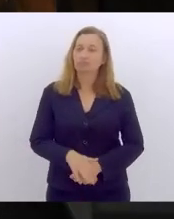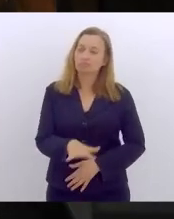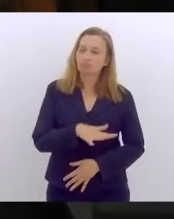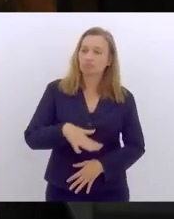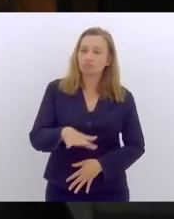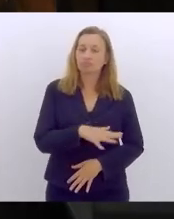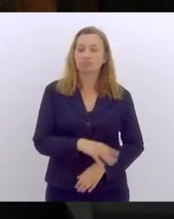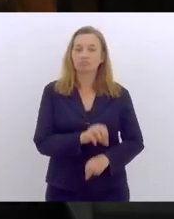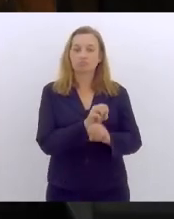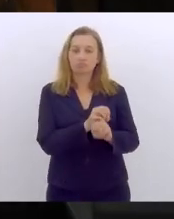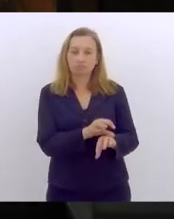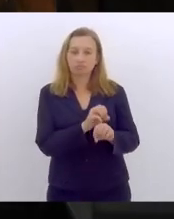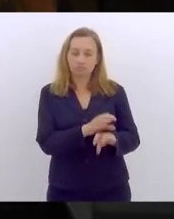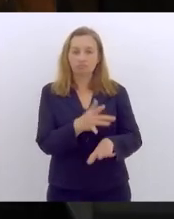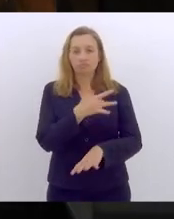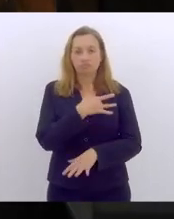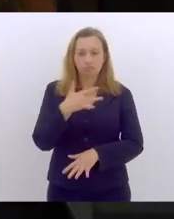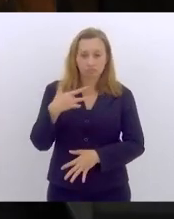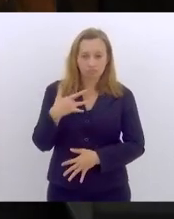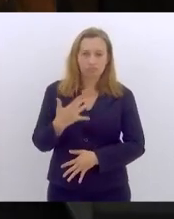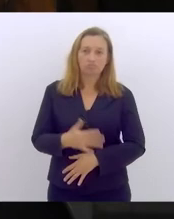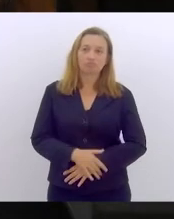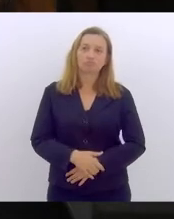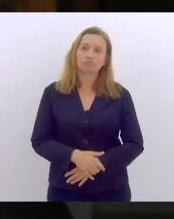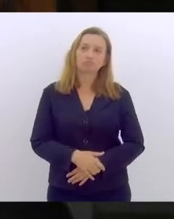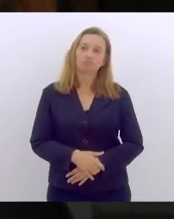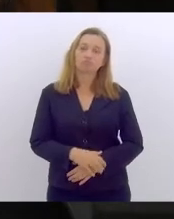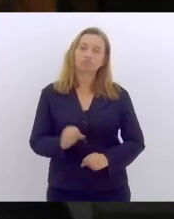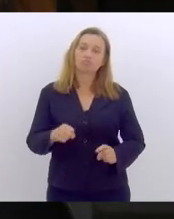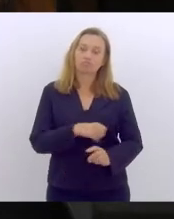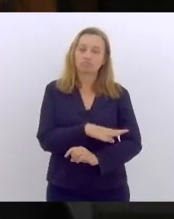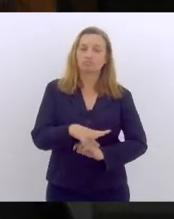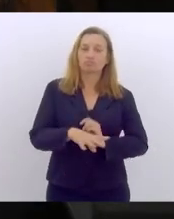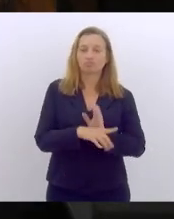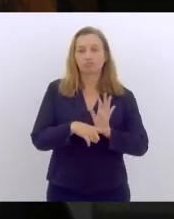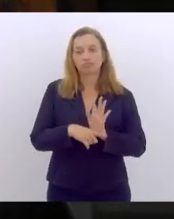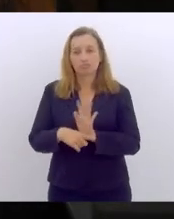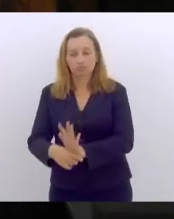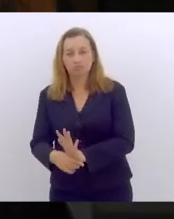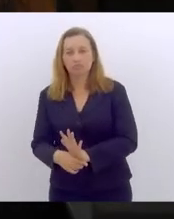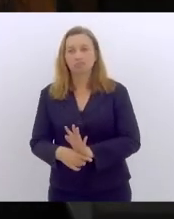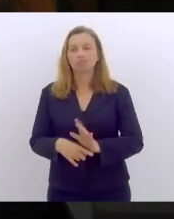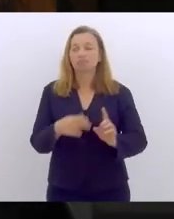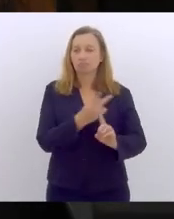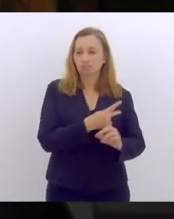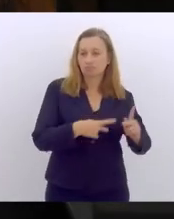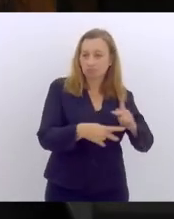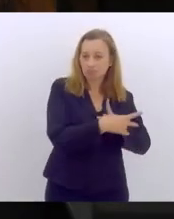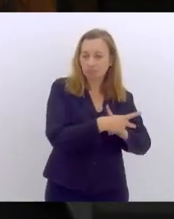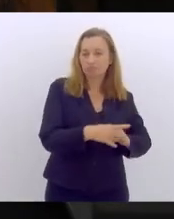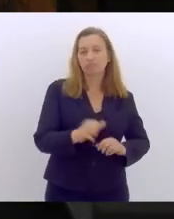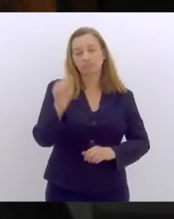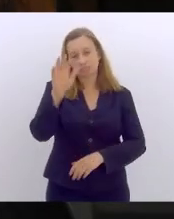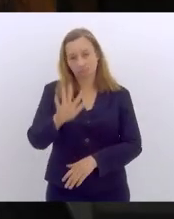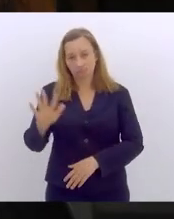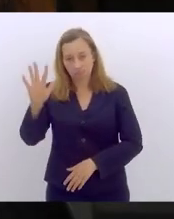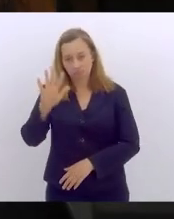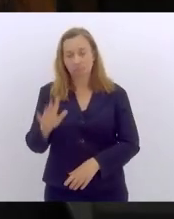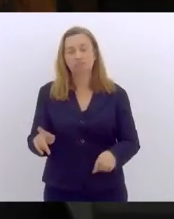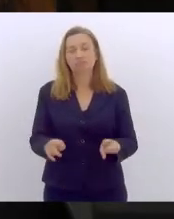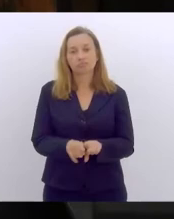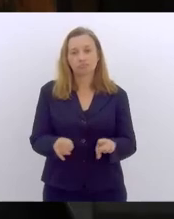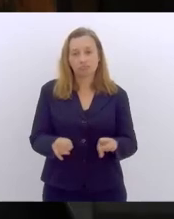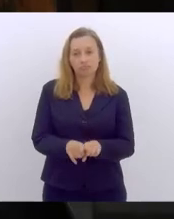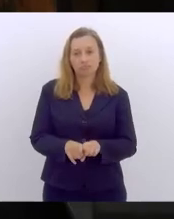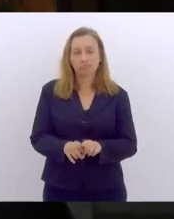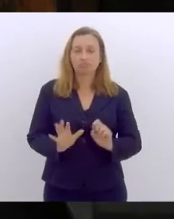da educação, da saúde, da assistência social, da previdência, de uma maneira geral, e também